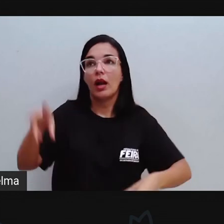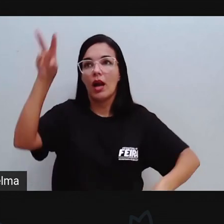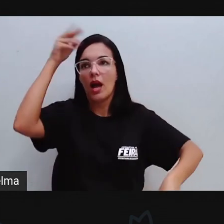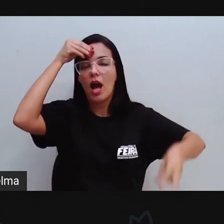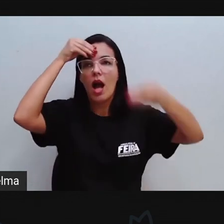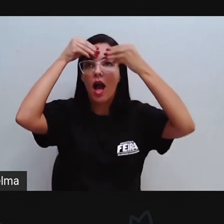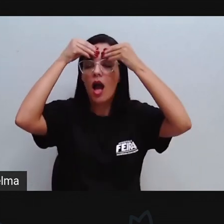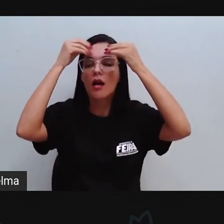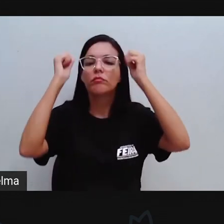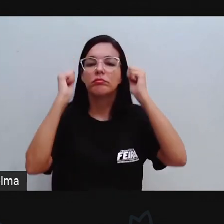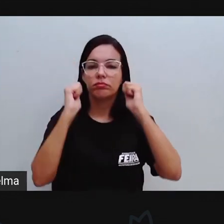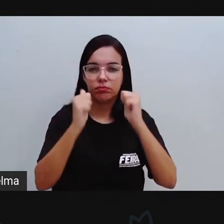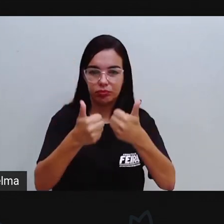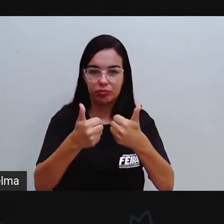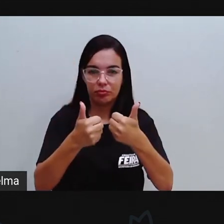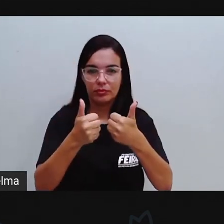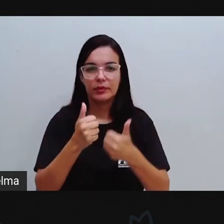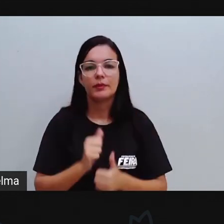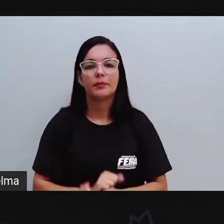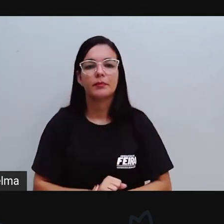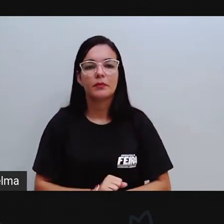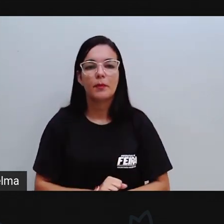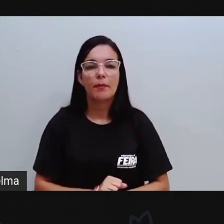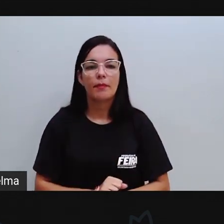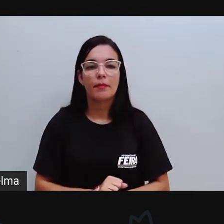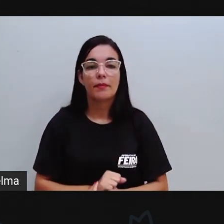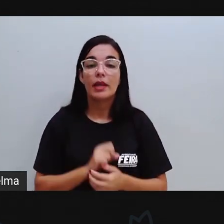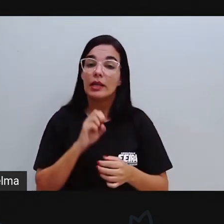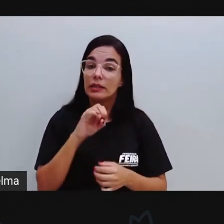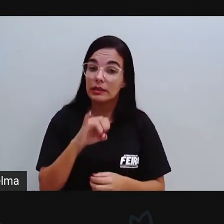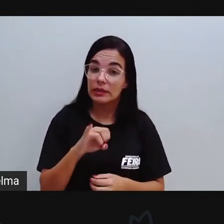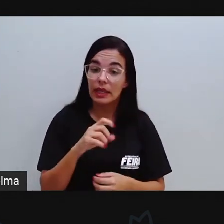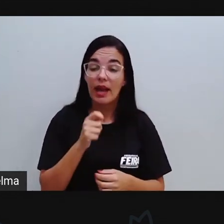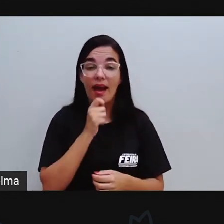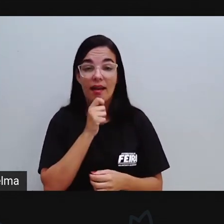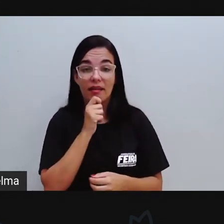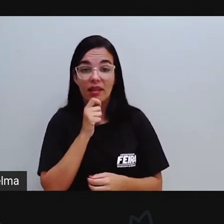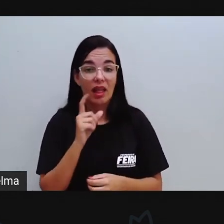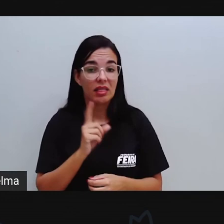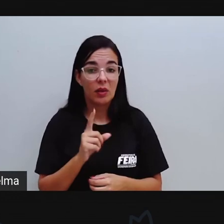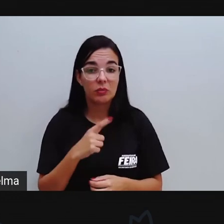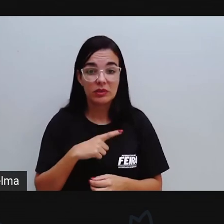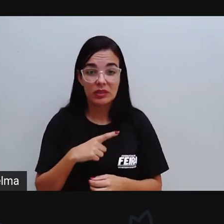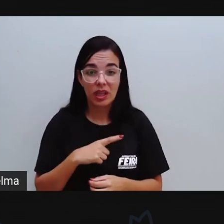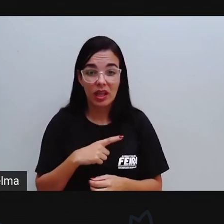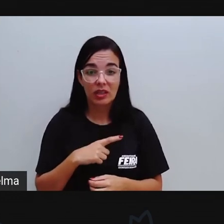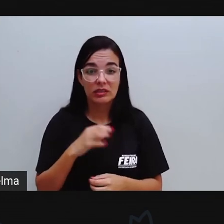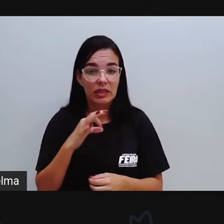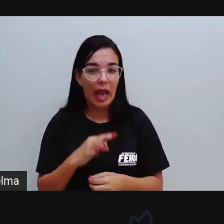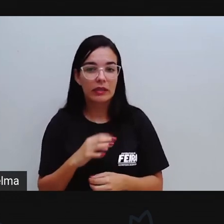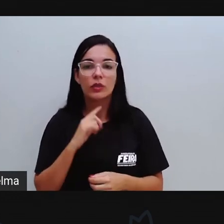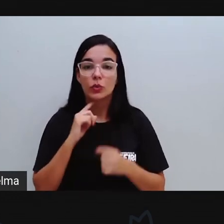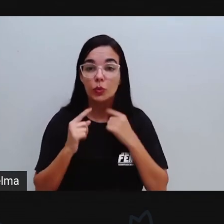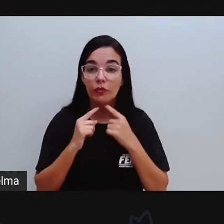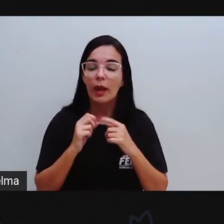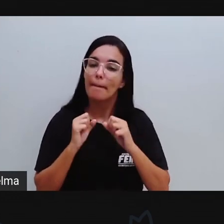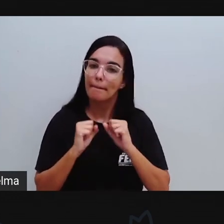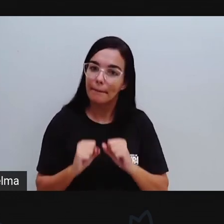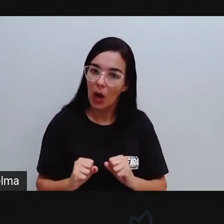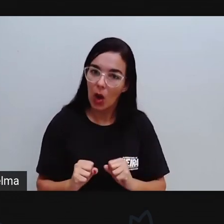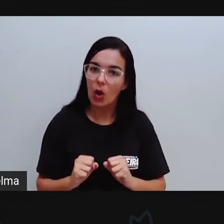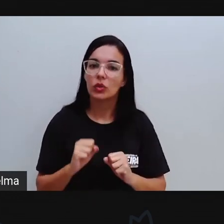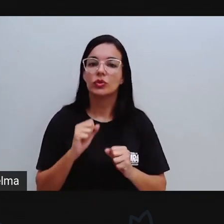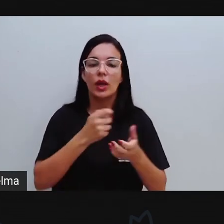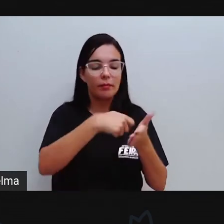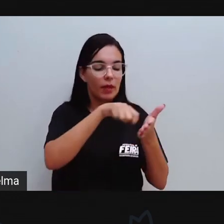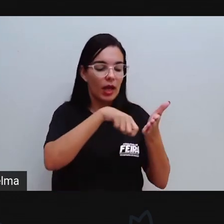possam compreender direitinho aí o assunto. Mas se mesmo assim vocês sentirem alguma dúvida, vocês podem também estar